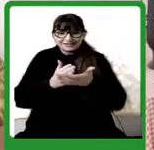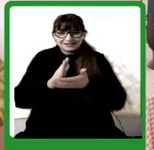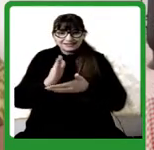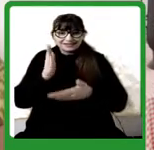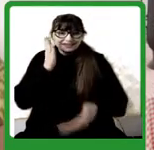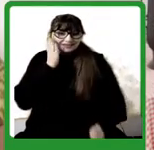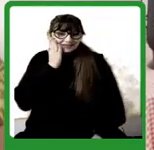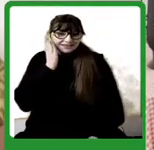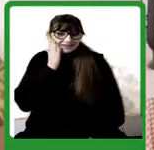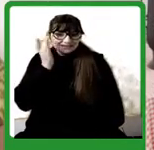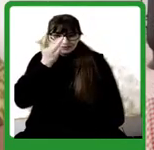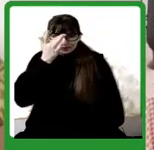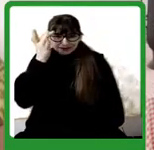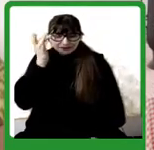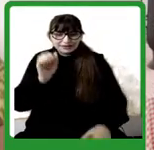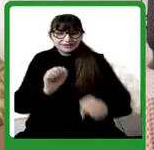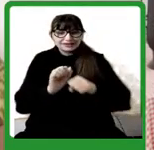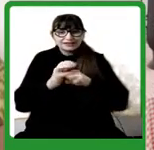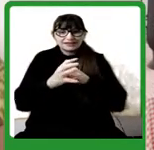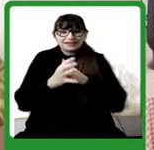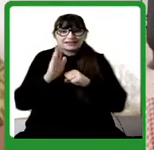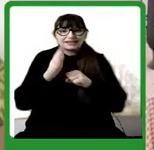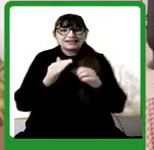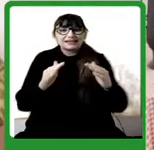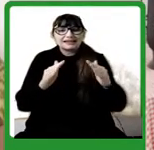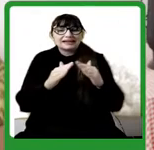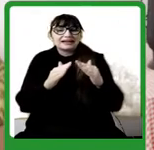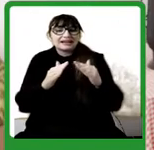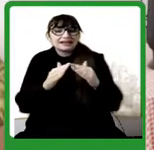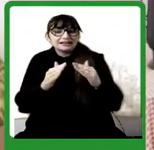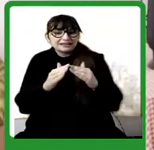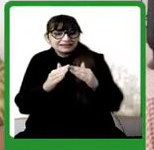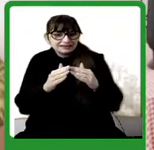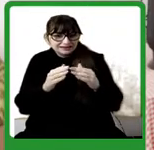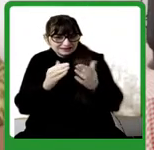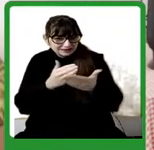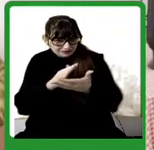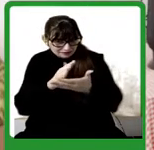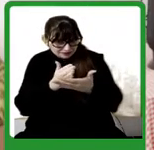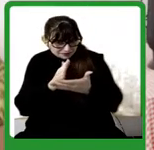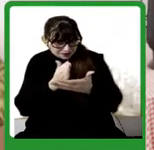Eu sei que todo mundo do Sicredi Alto Uruguai deve estar em casa pedindo assim: incomoda o Fernando,